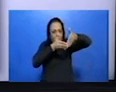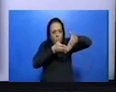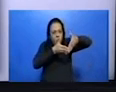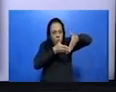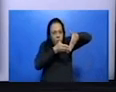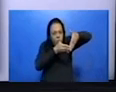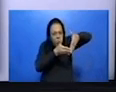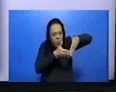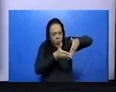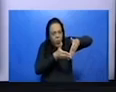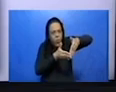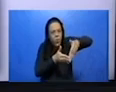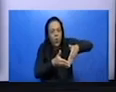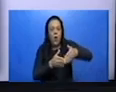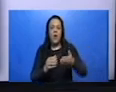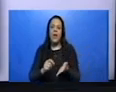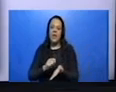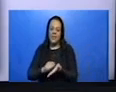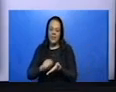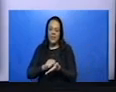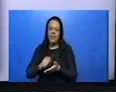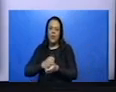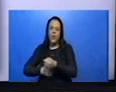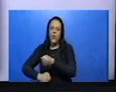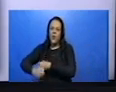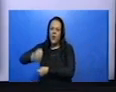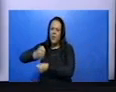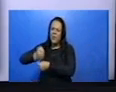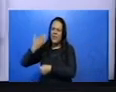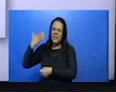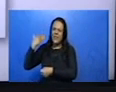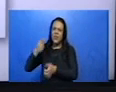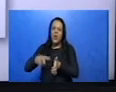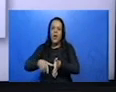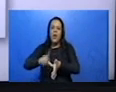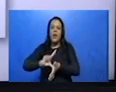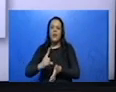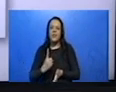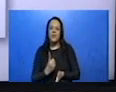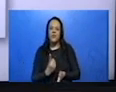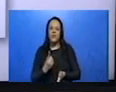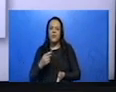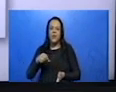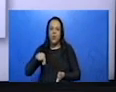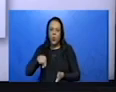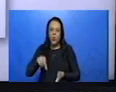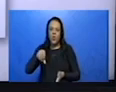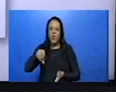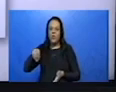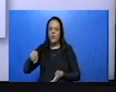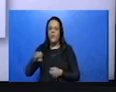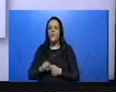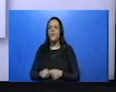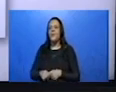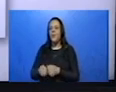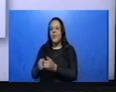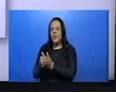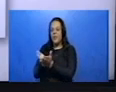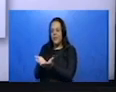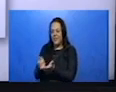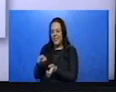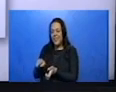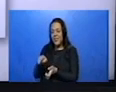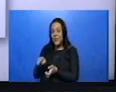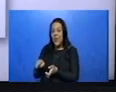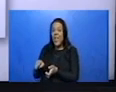né, antes de 1900, então ele é muito antigo. Bom, E aí, este livro eu indico para